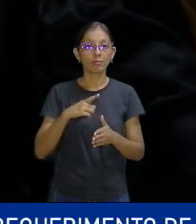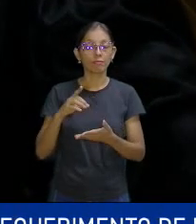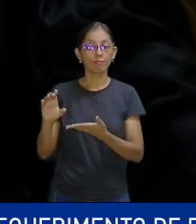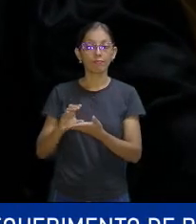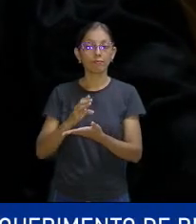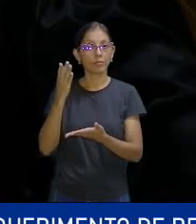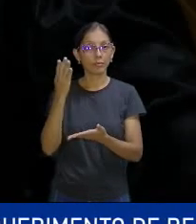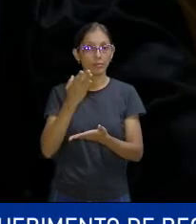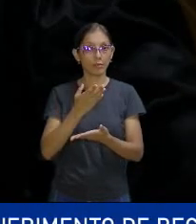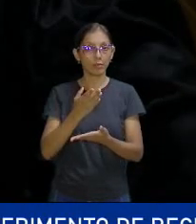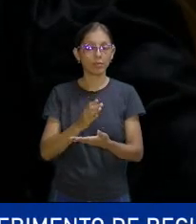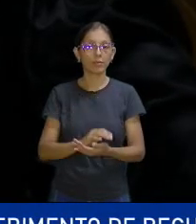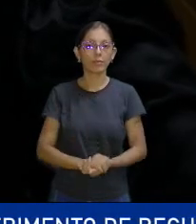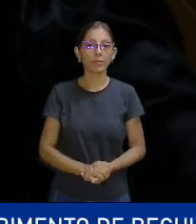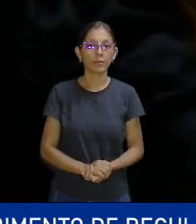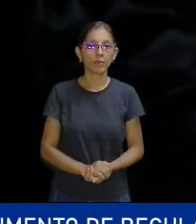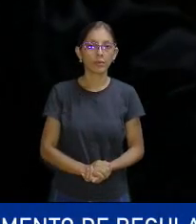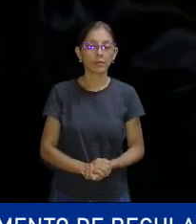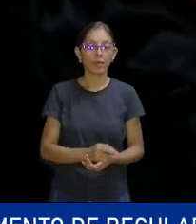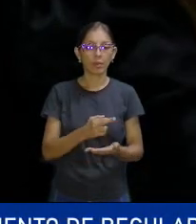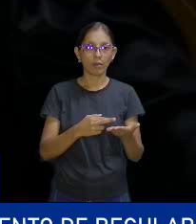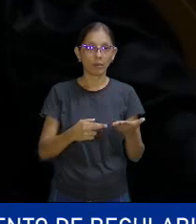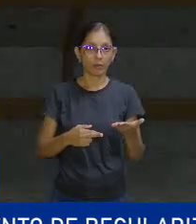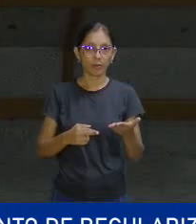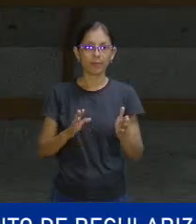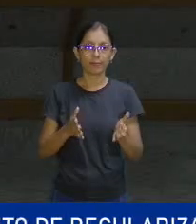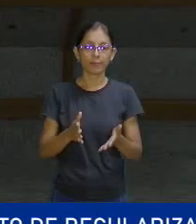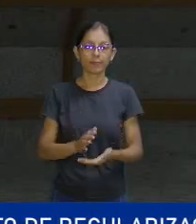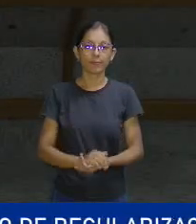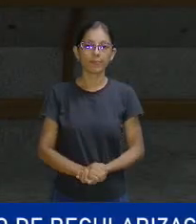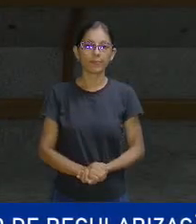o breve e necessário relatório, senhor presidente.